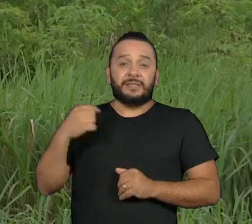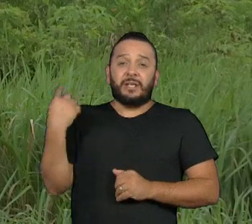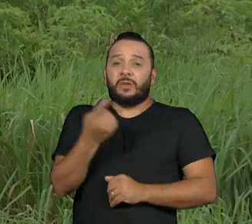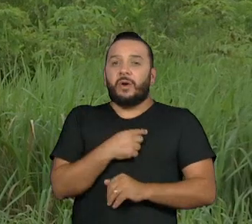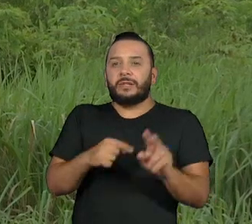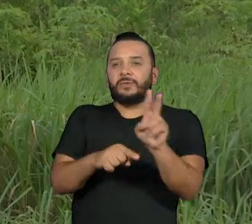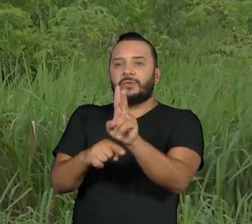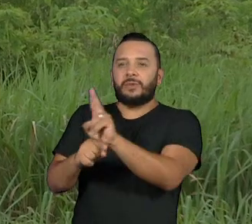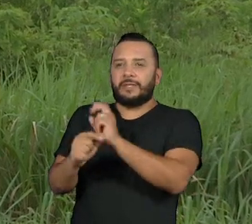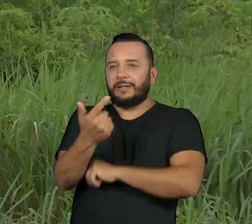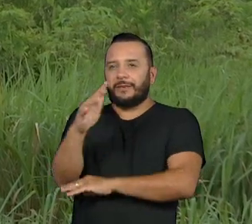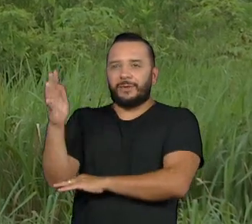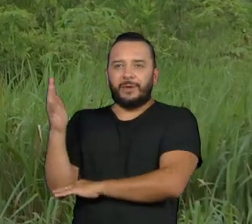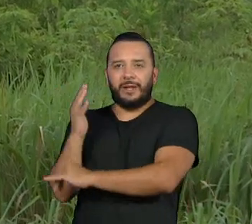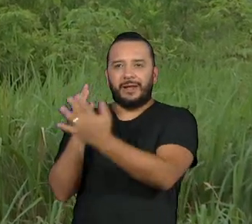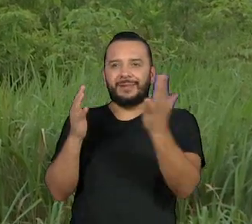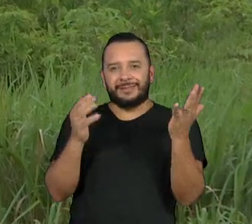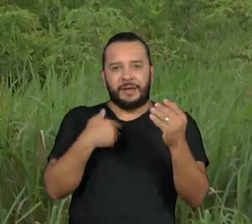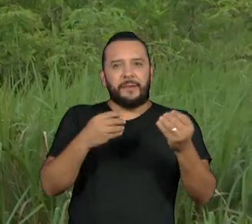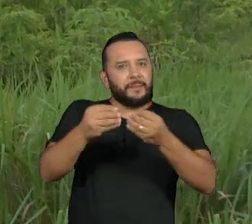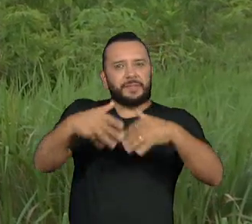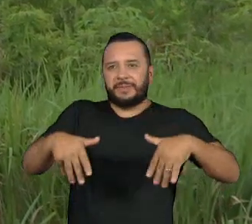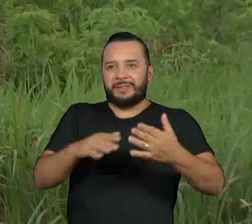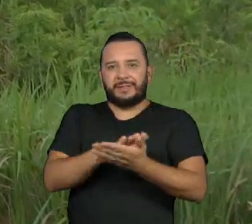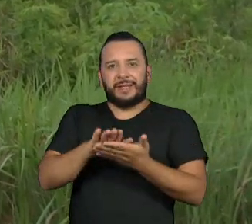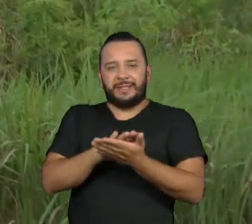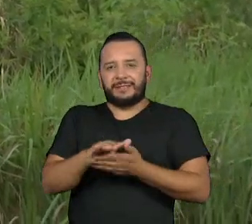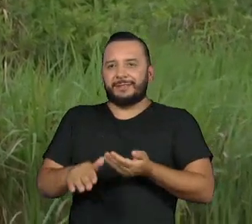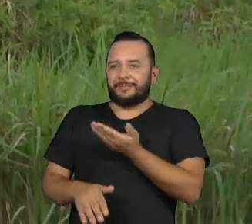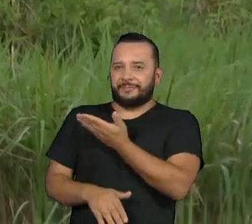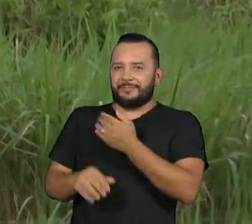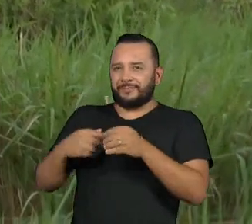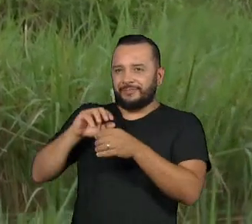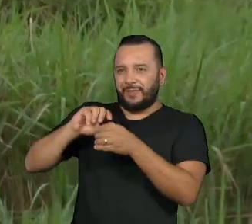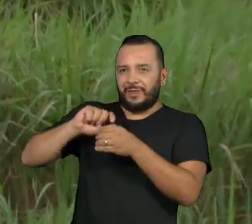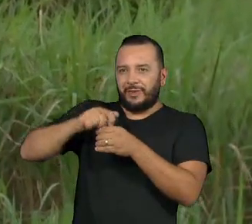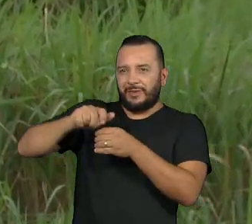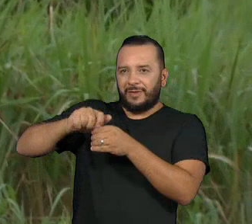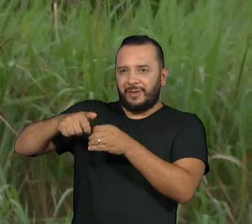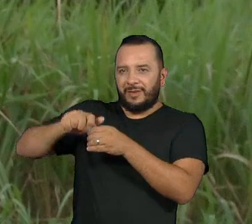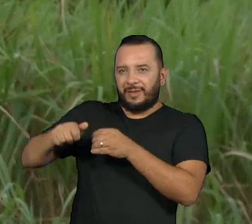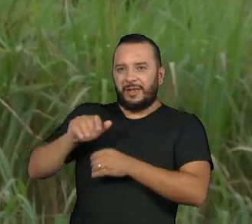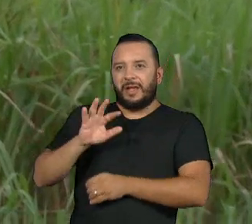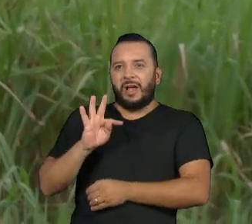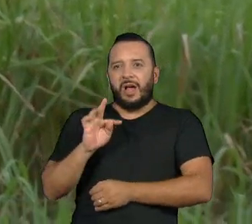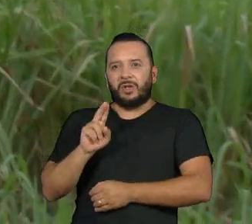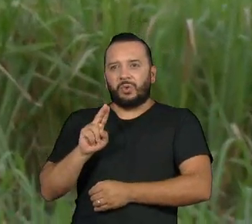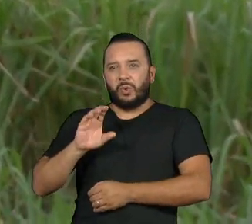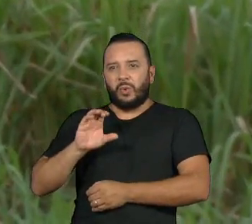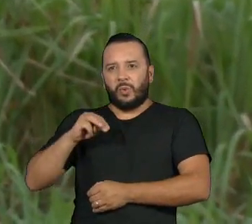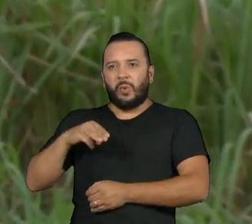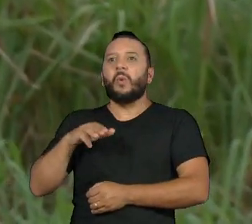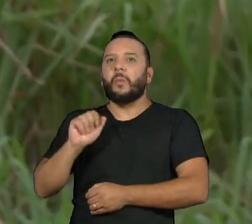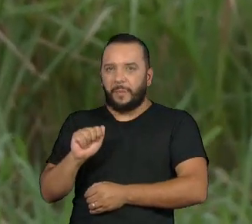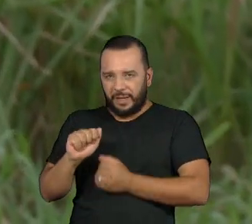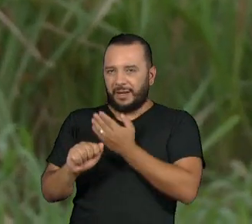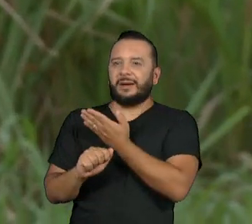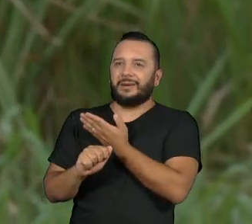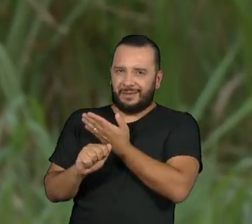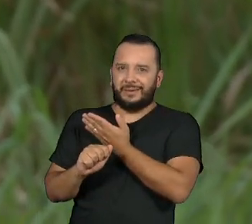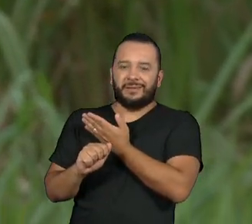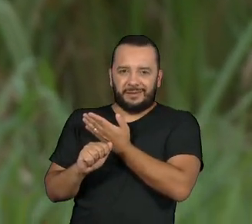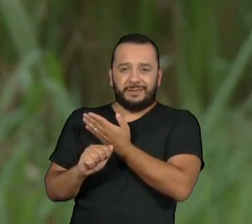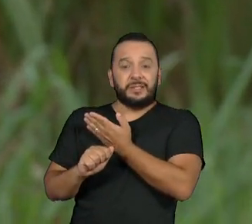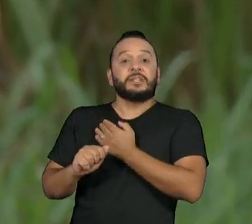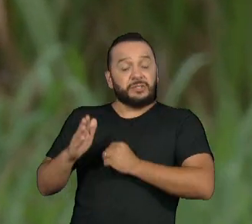valor, nada é desperdiçado. O tucumã é a prova disso. A iguaria, típica da região, chegou